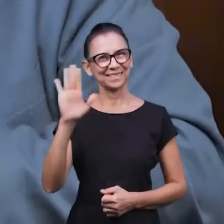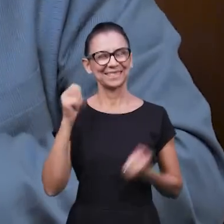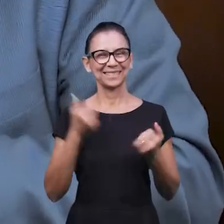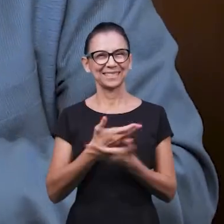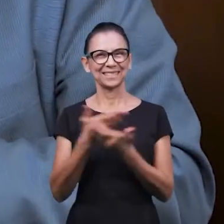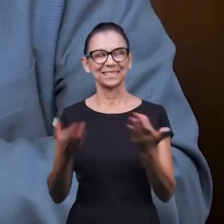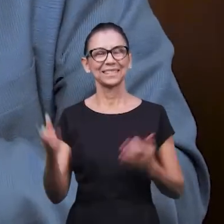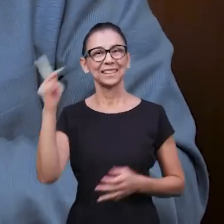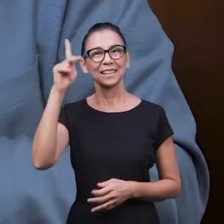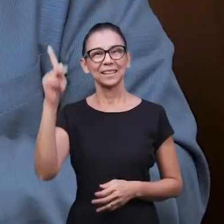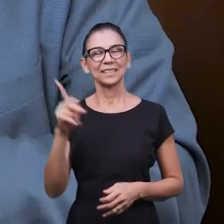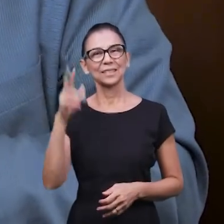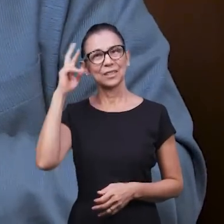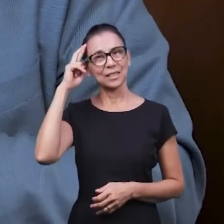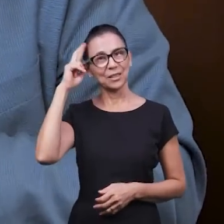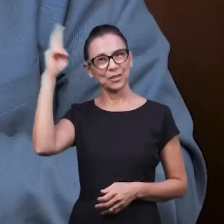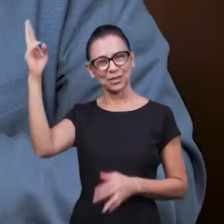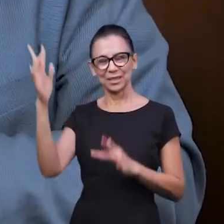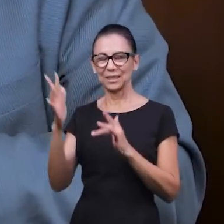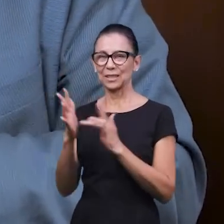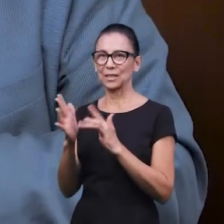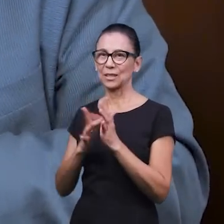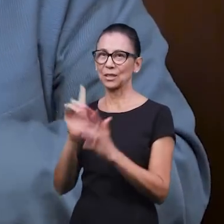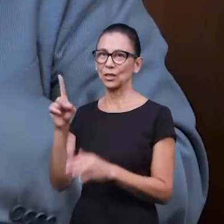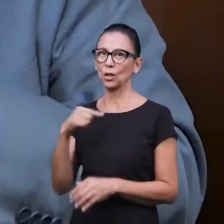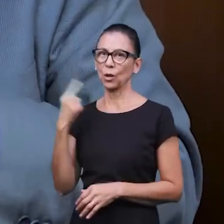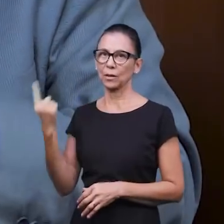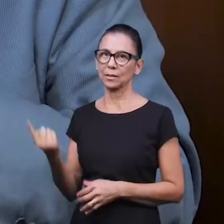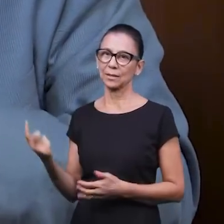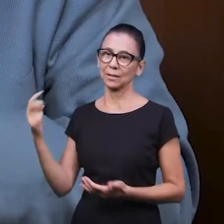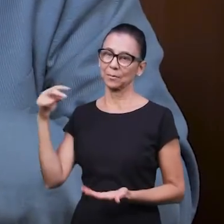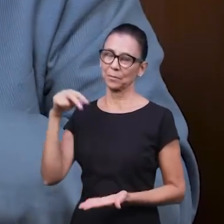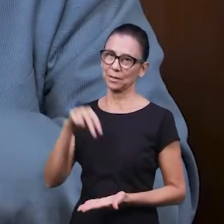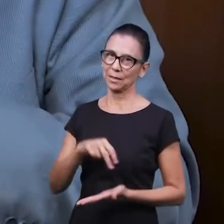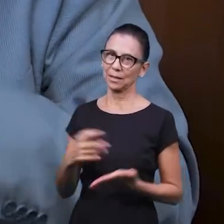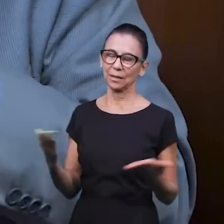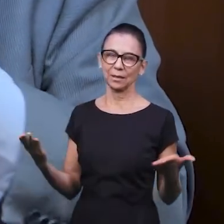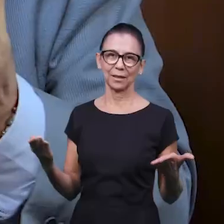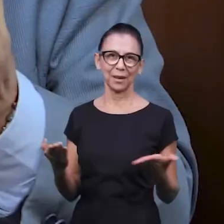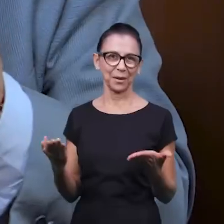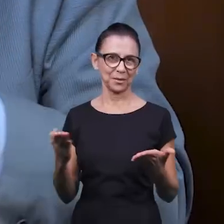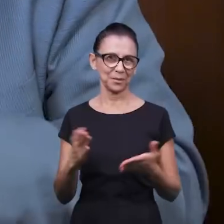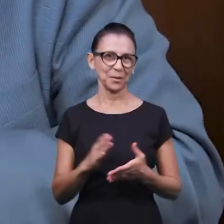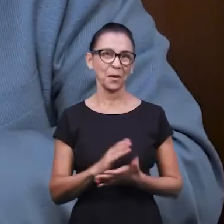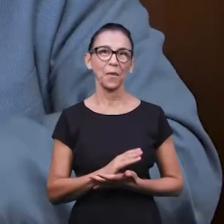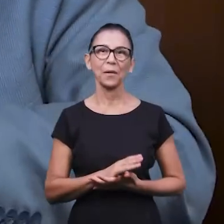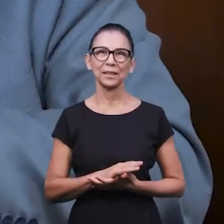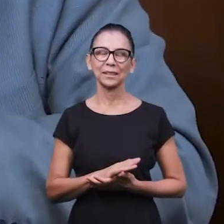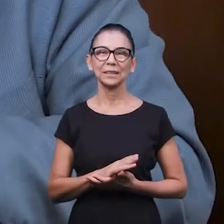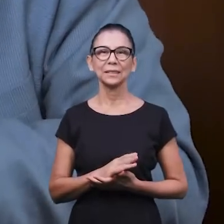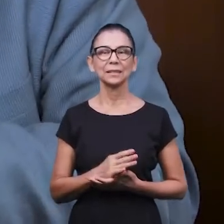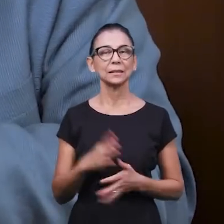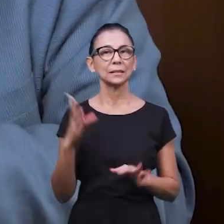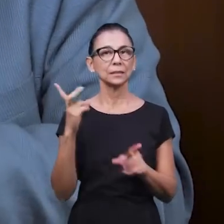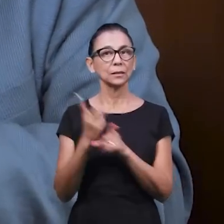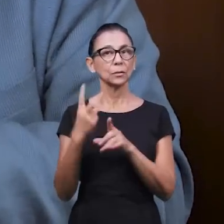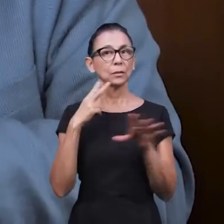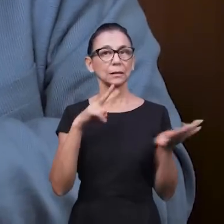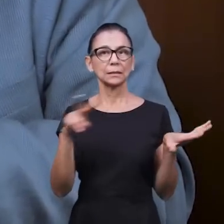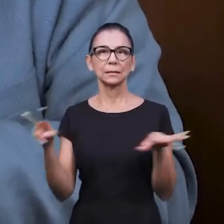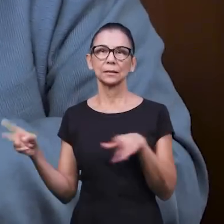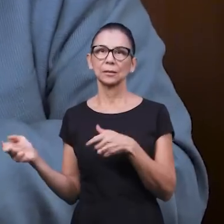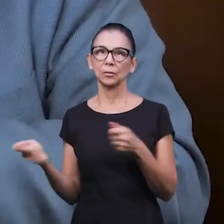Olá, eu te saúdo com a paz do Senhor Jesus. Nós estamos aqui agora, a partir de agora, nesse nosso encontro